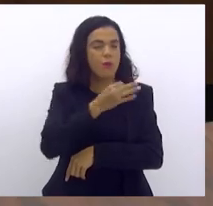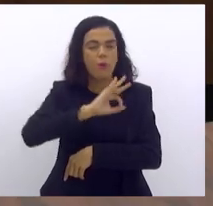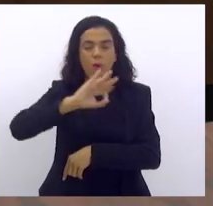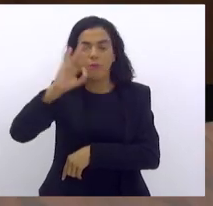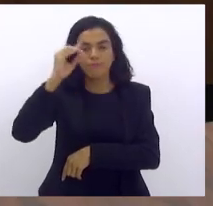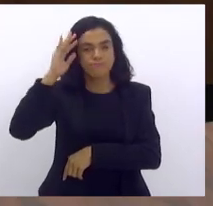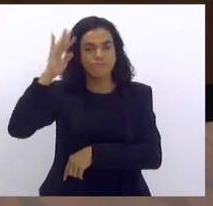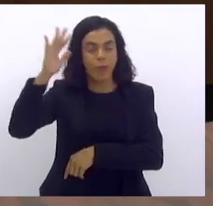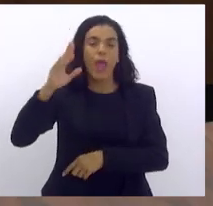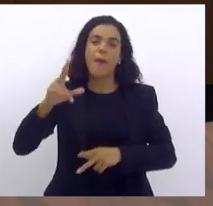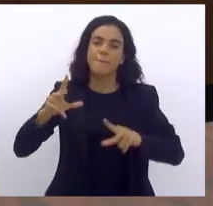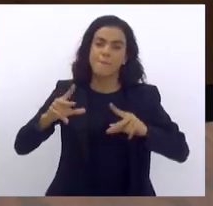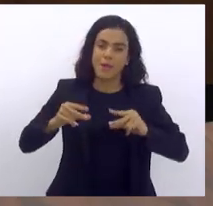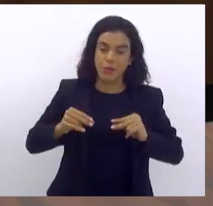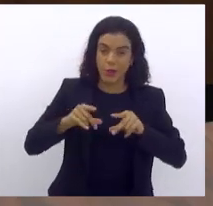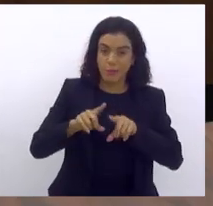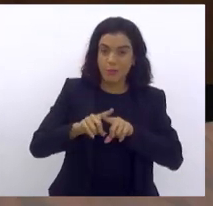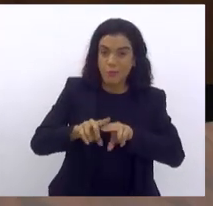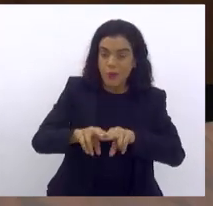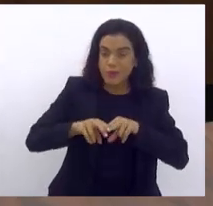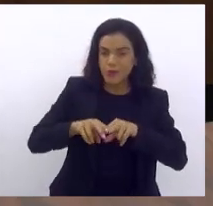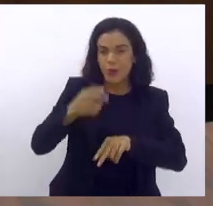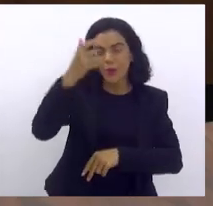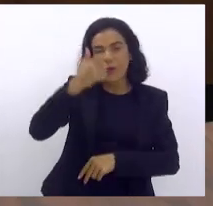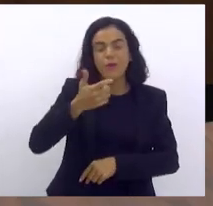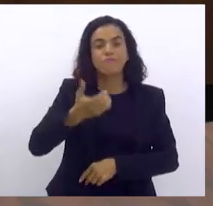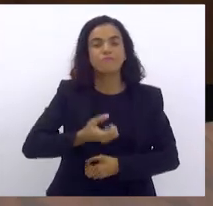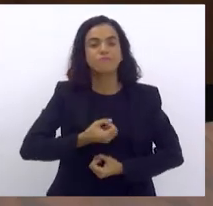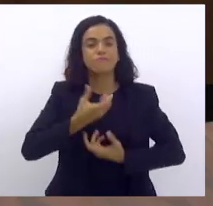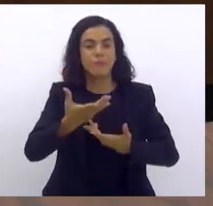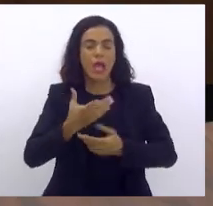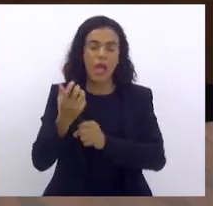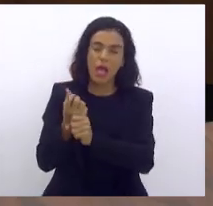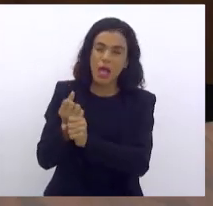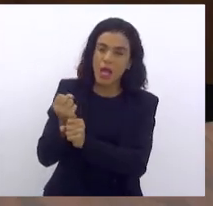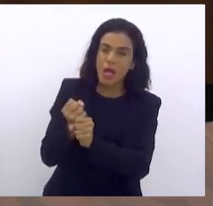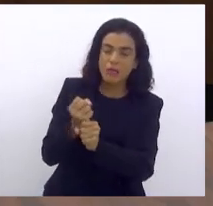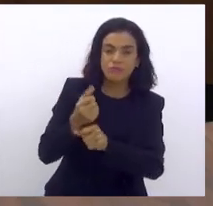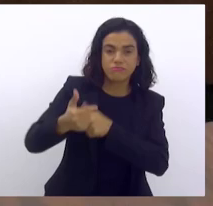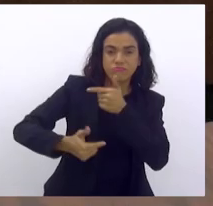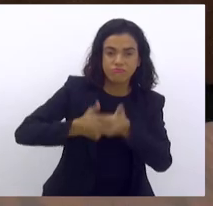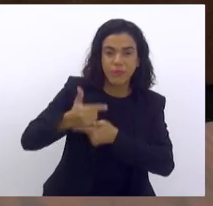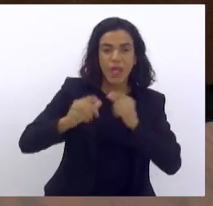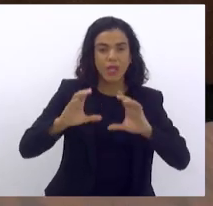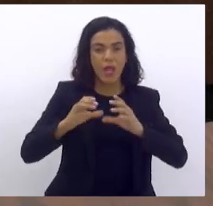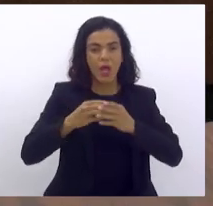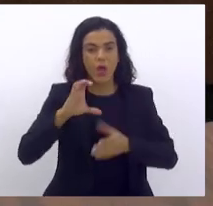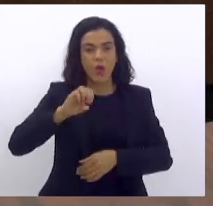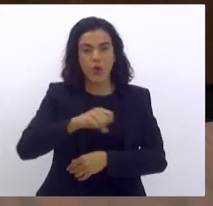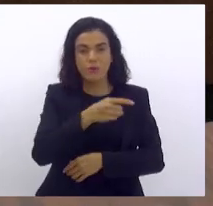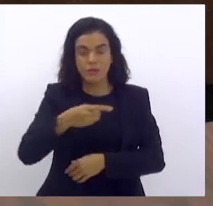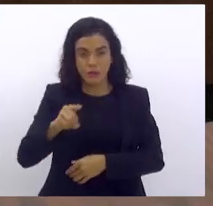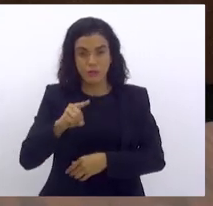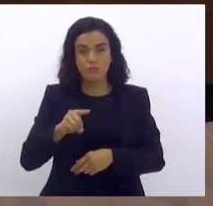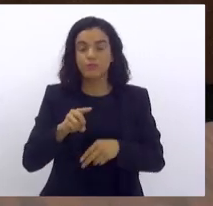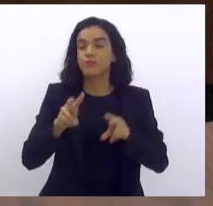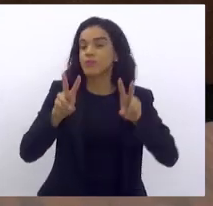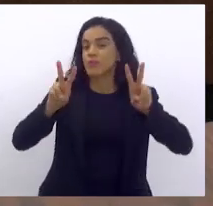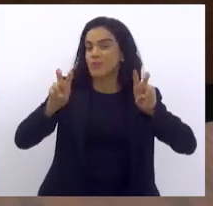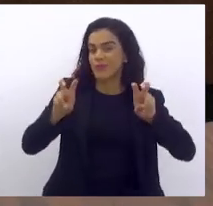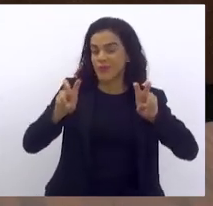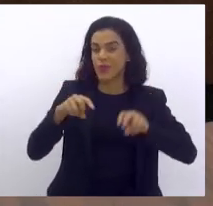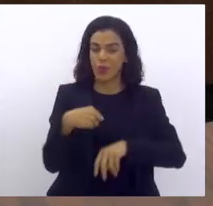fato meritório. Eu quero expressar que, ao longo de muitos anos de trabalho da comissão no tema, a gente